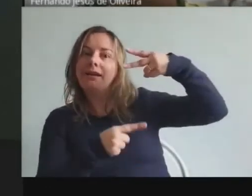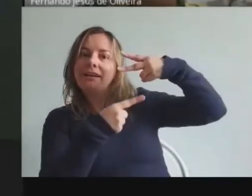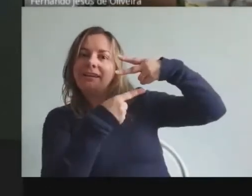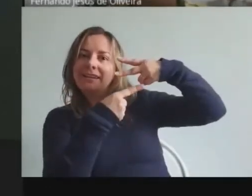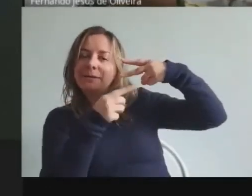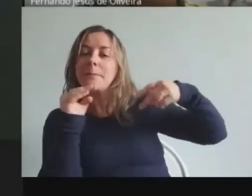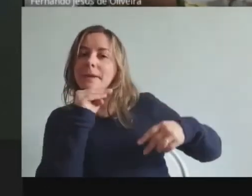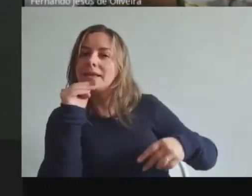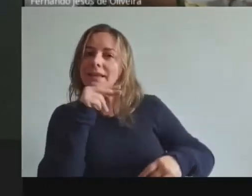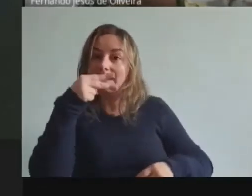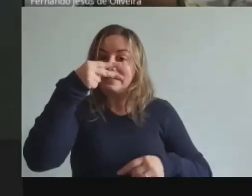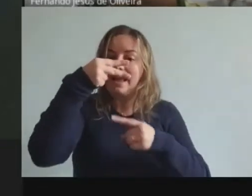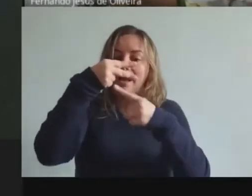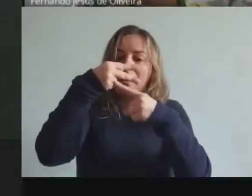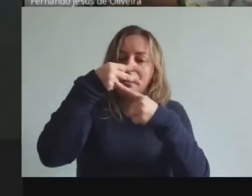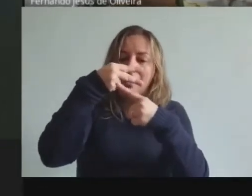galera?